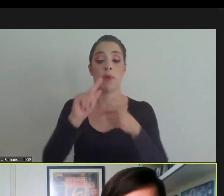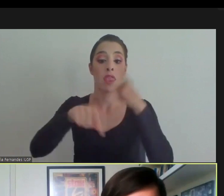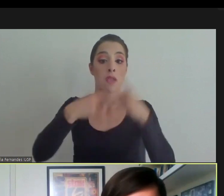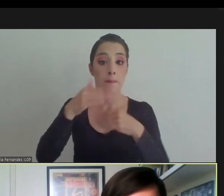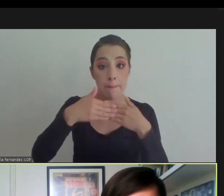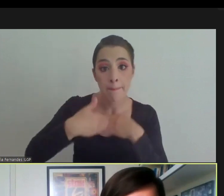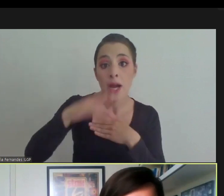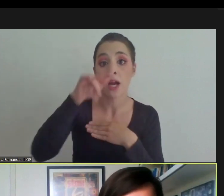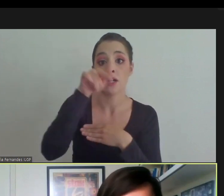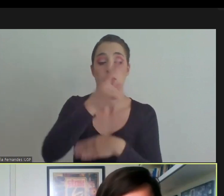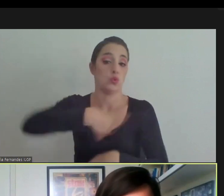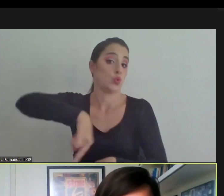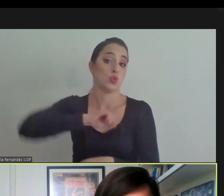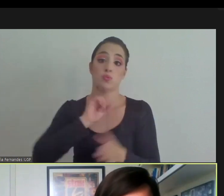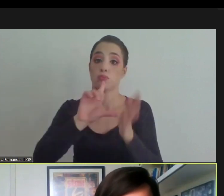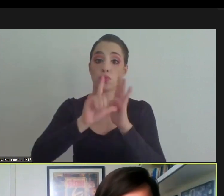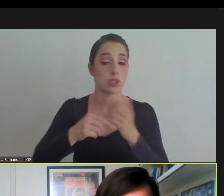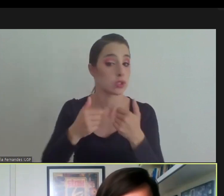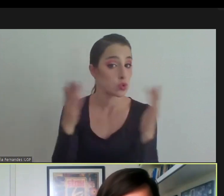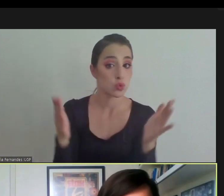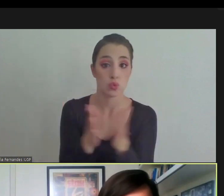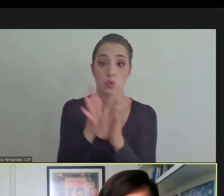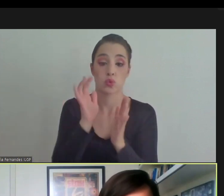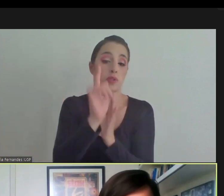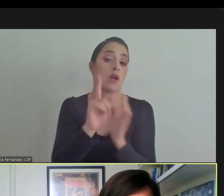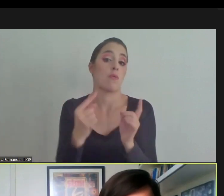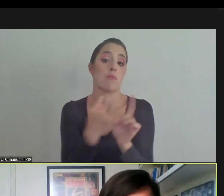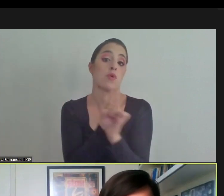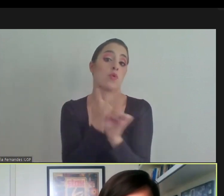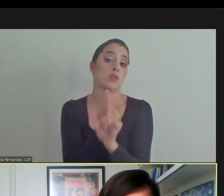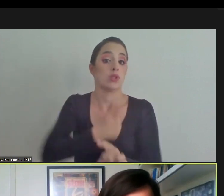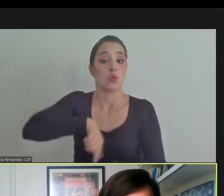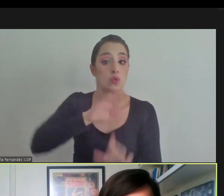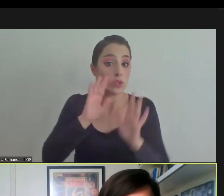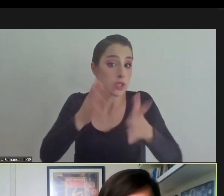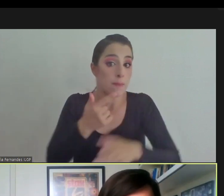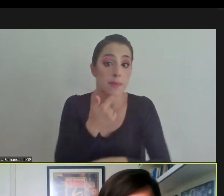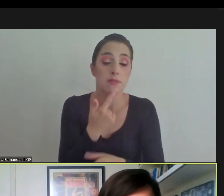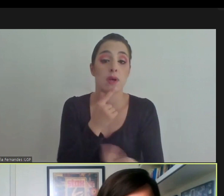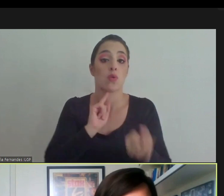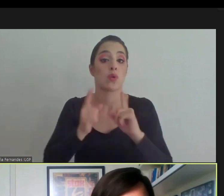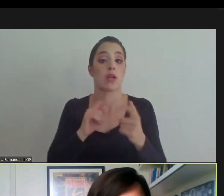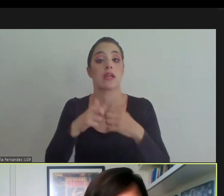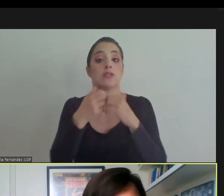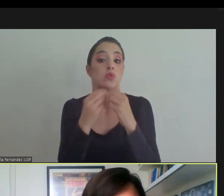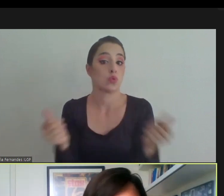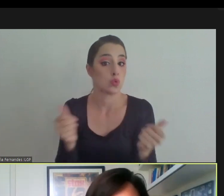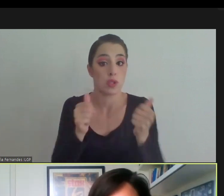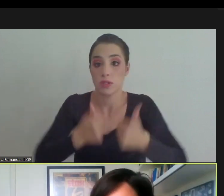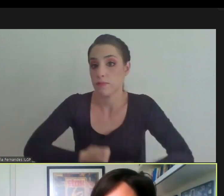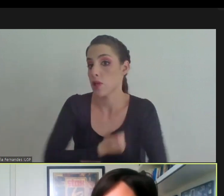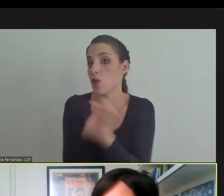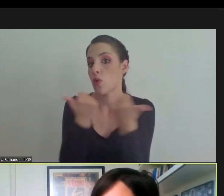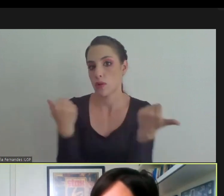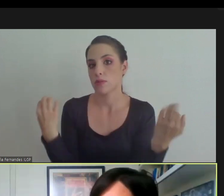os nossos projetos têm uma etapa de campo, porque uma coisa que a gente já percebeu é que as soluções elas são tão